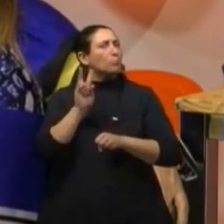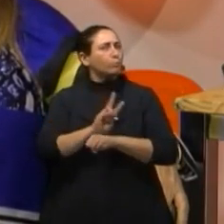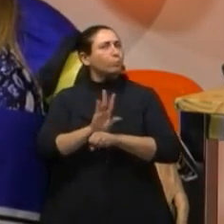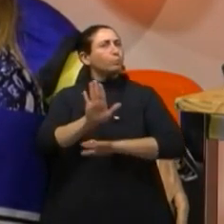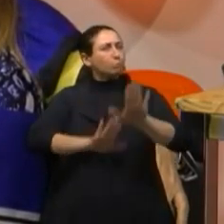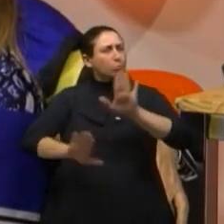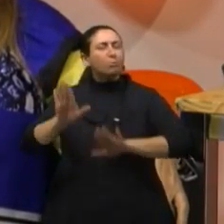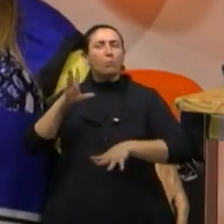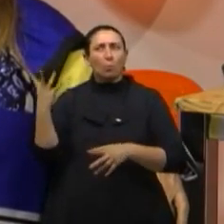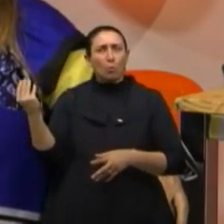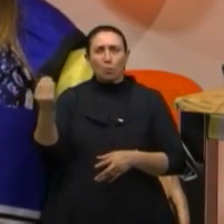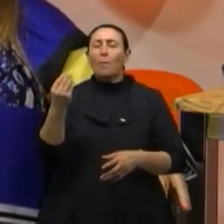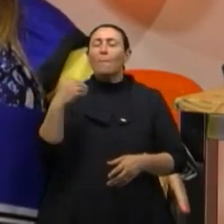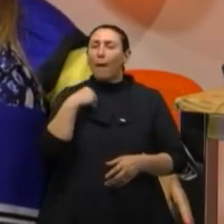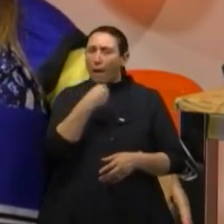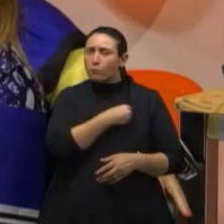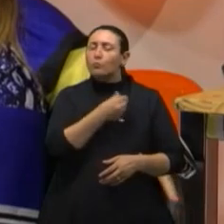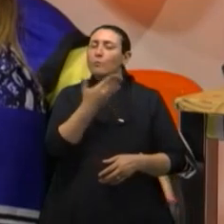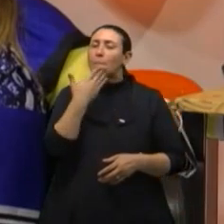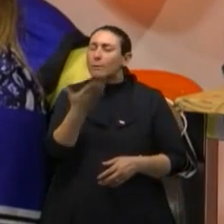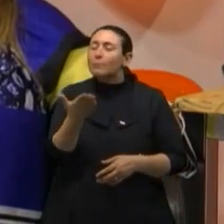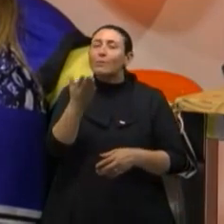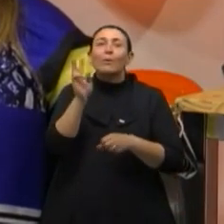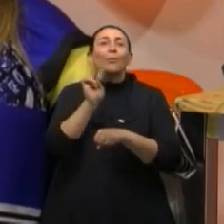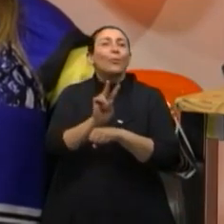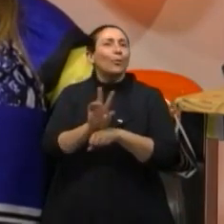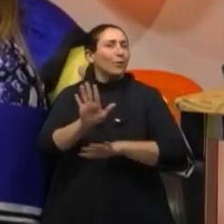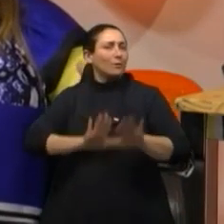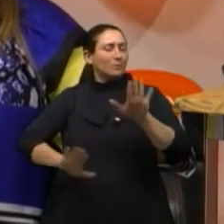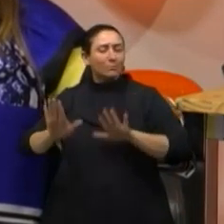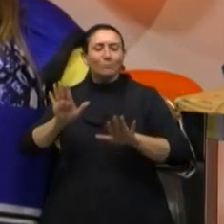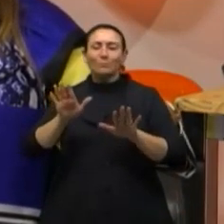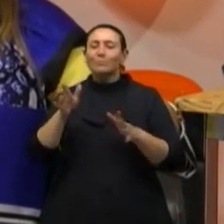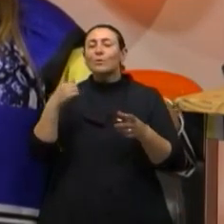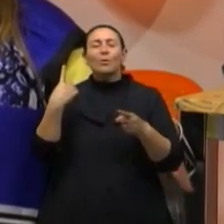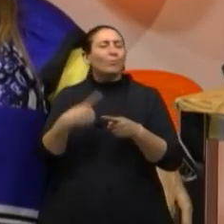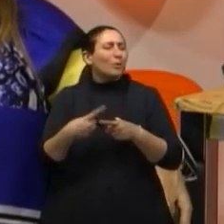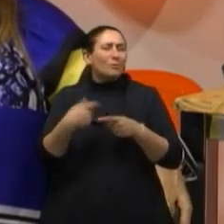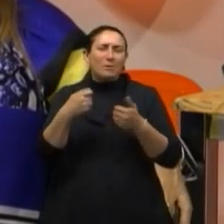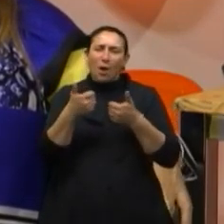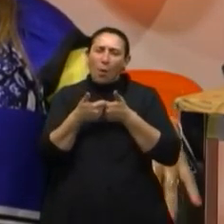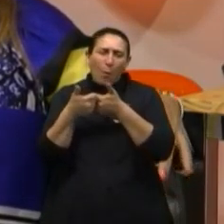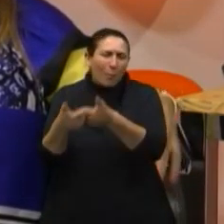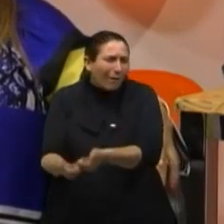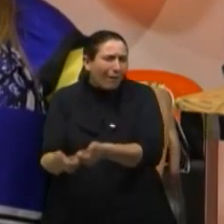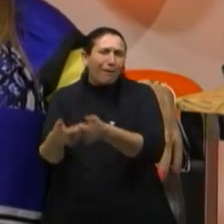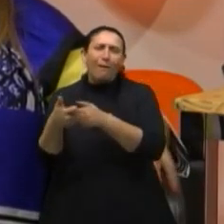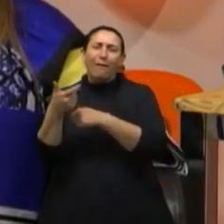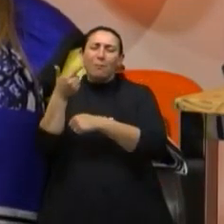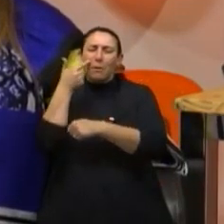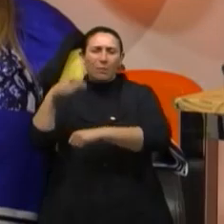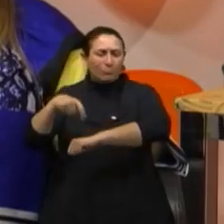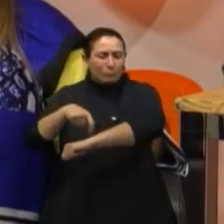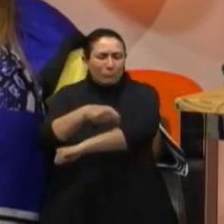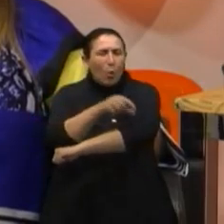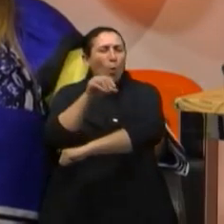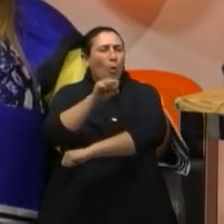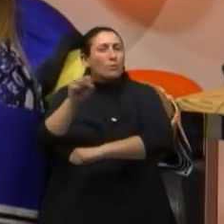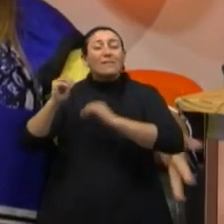solicitação desse exame e sempre eu acho por também acompanhar a densitometria óssea depois de uma certa